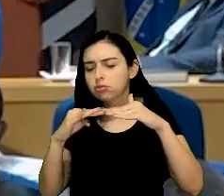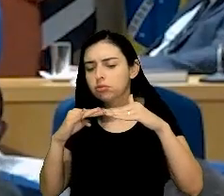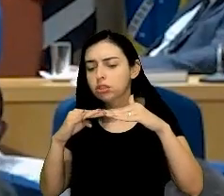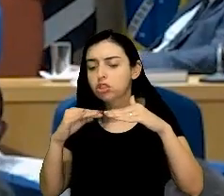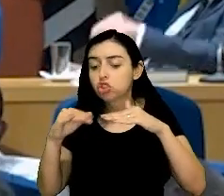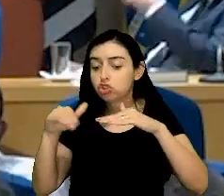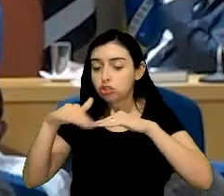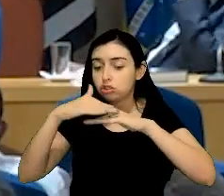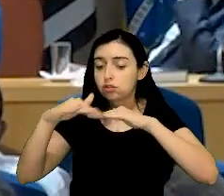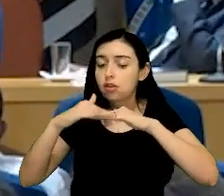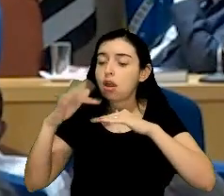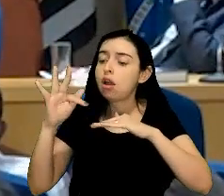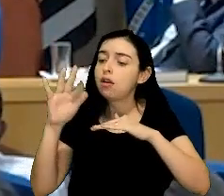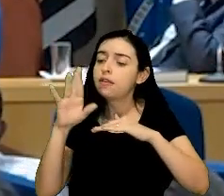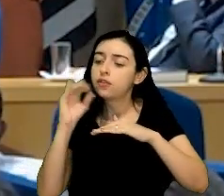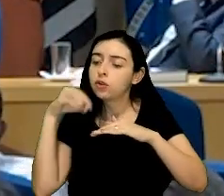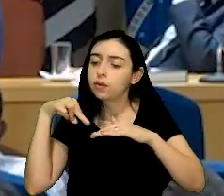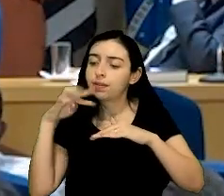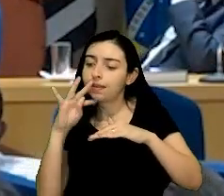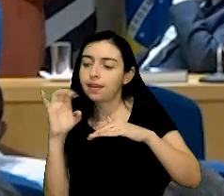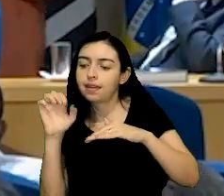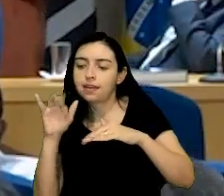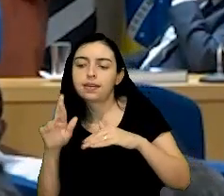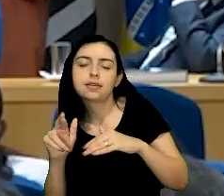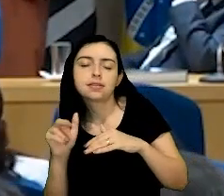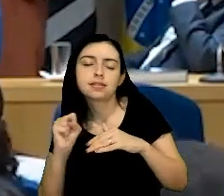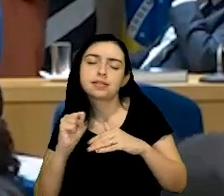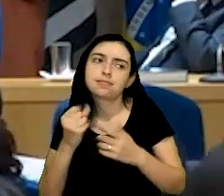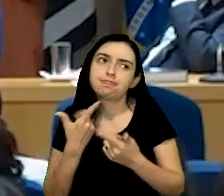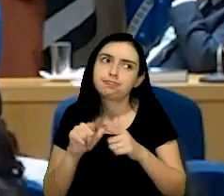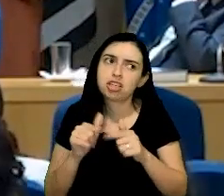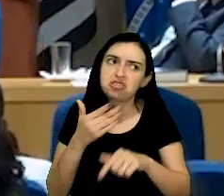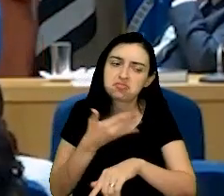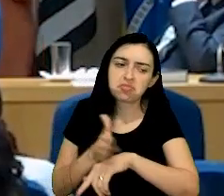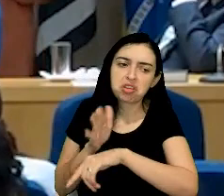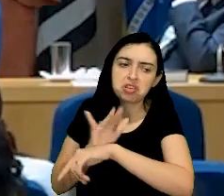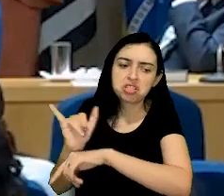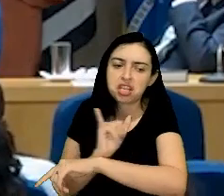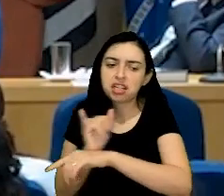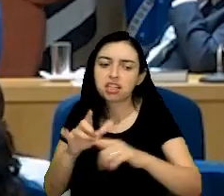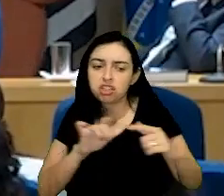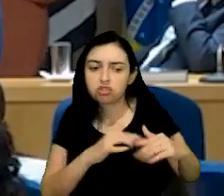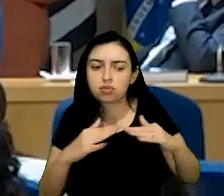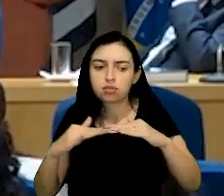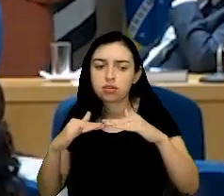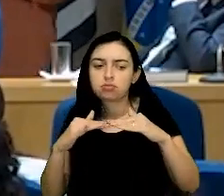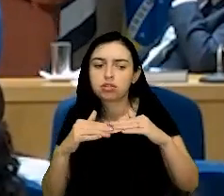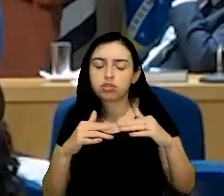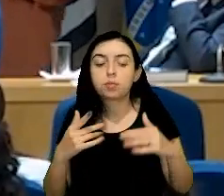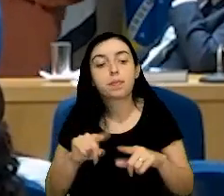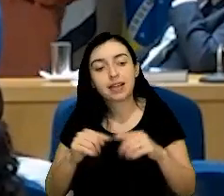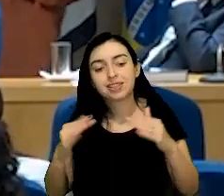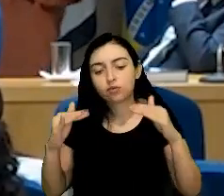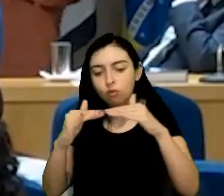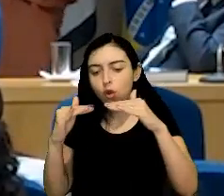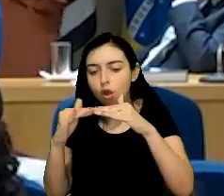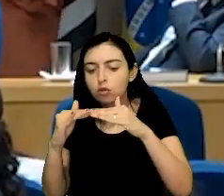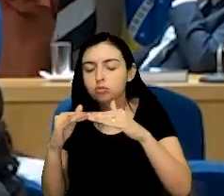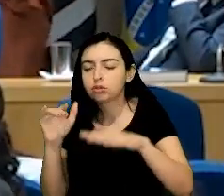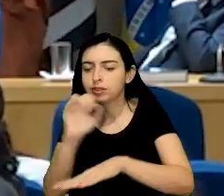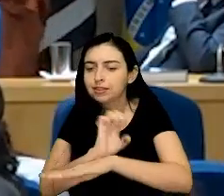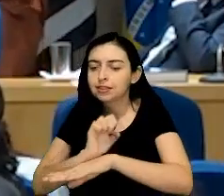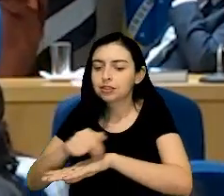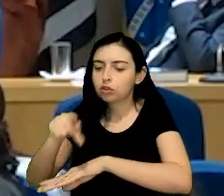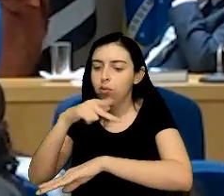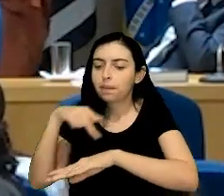essa mesma prática nas outras fronteiras, mas tem a ver com a questão da fronteira com a Venezuela, né, opções do governo